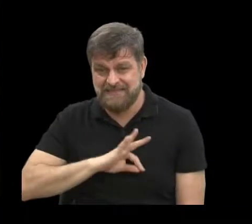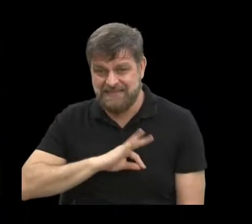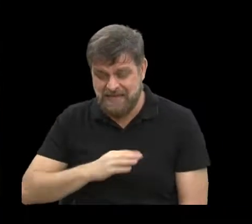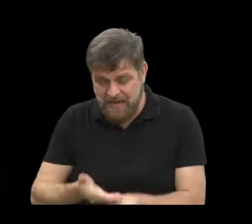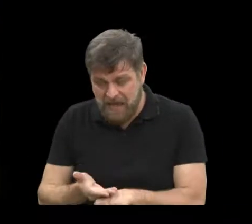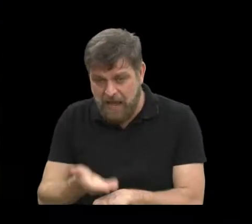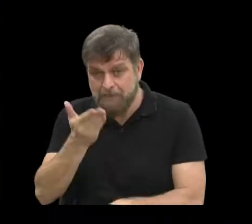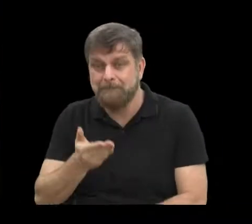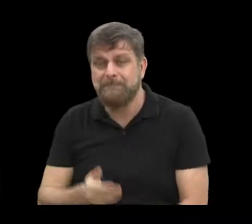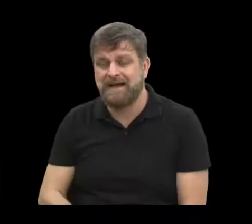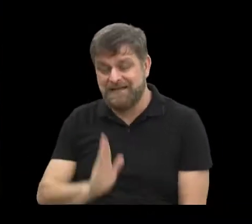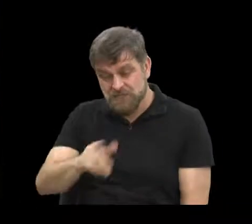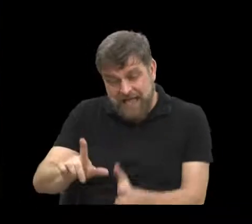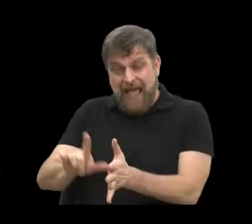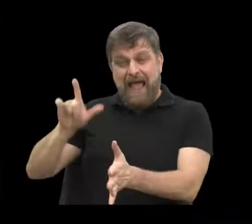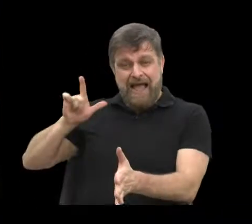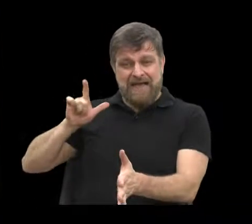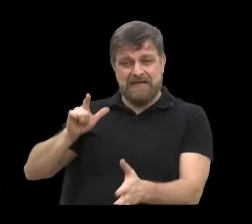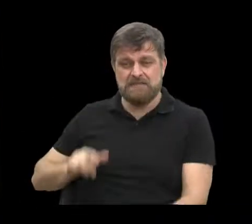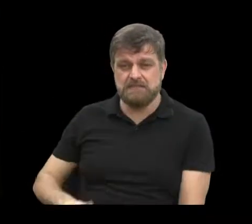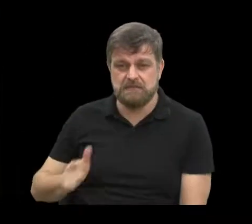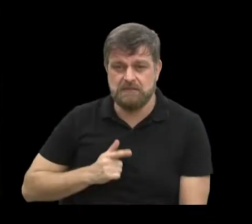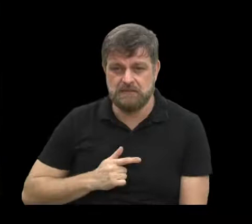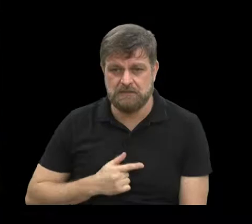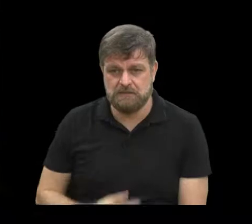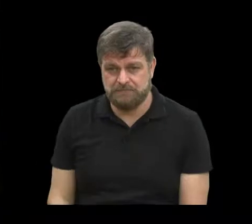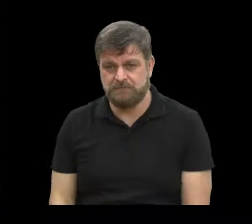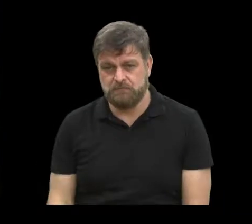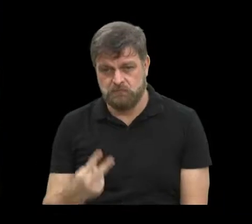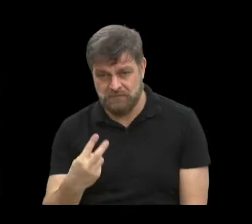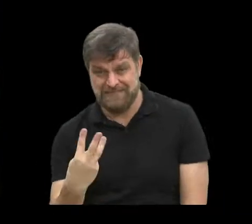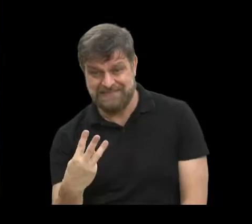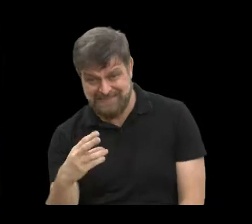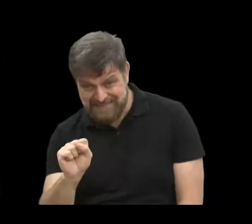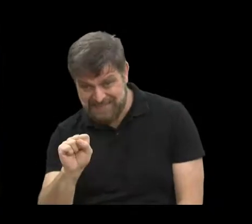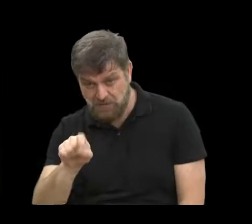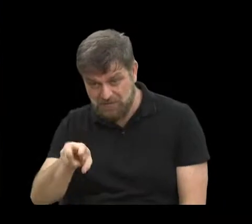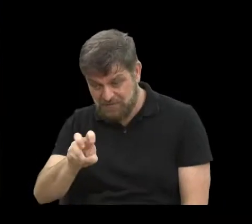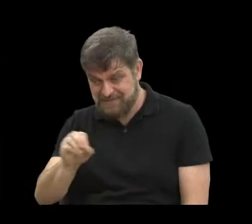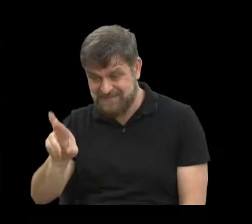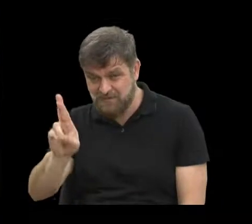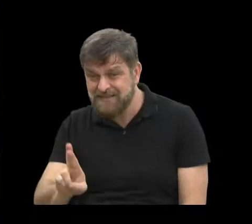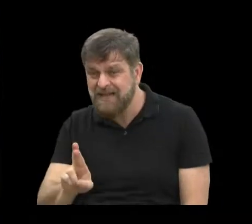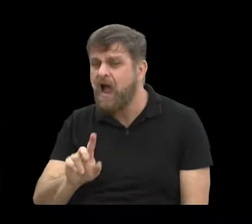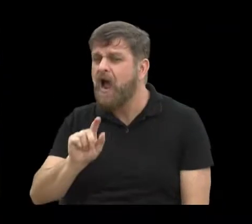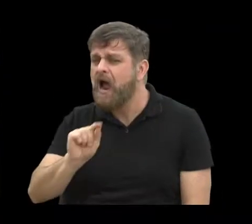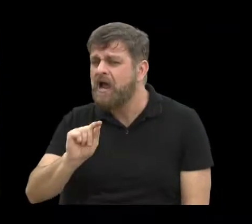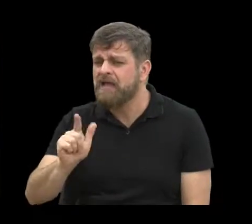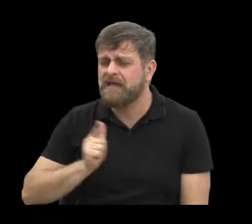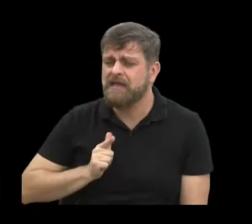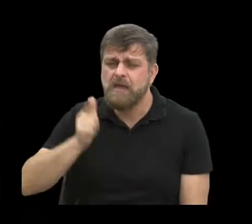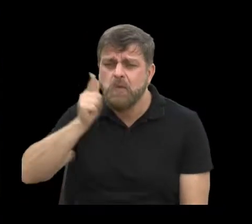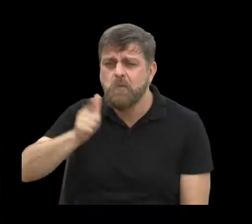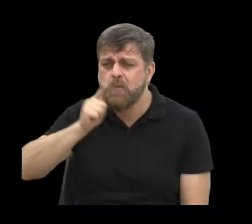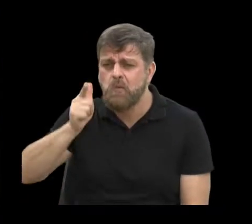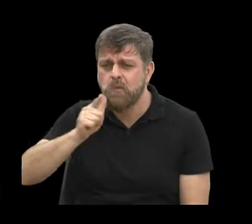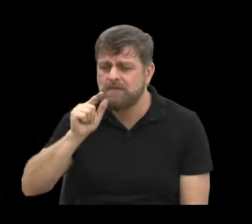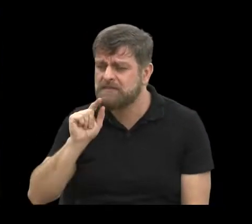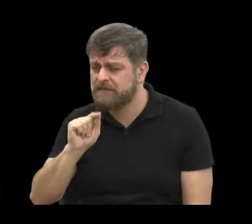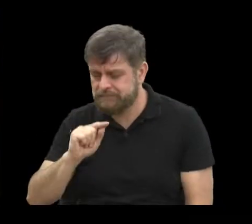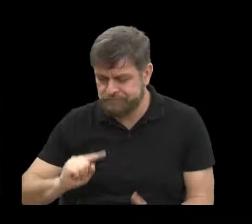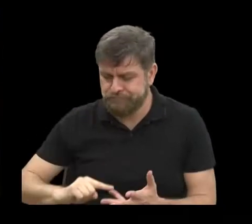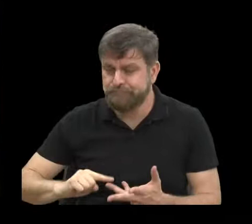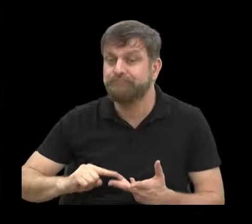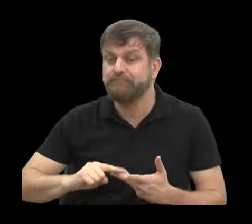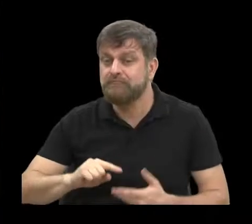superior àquilo que eu falei para vocês, superior a 1/4 de salário mínimo. Quem que vai ser abrangido, né? Que situações que vão